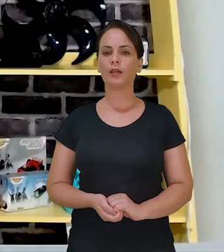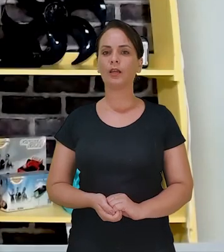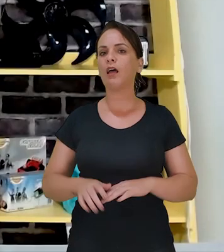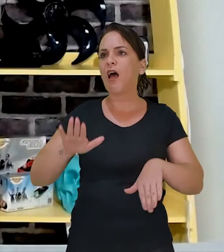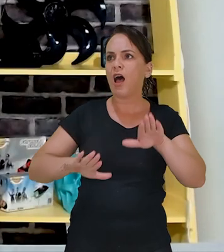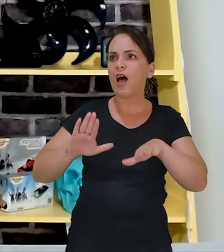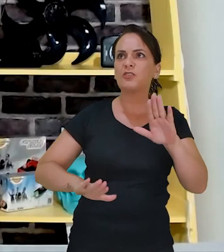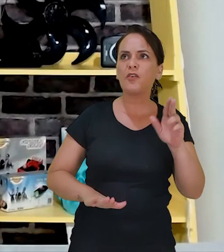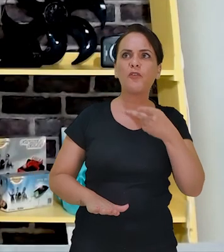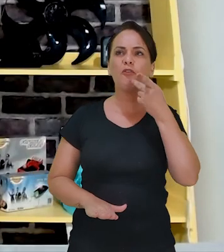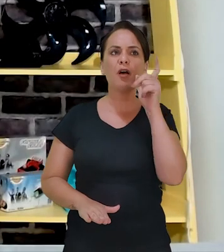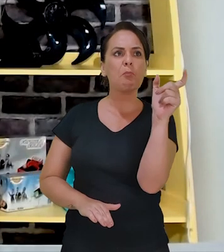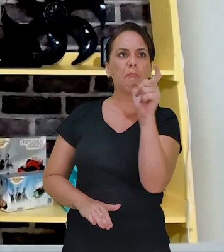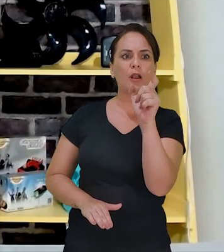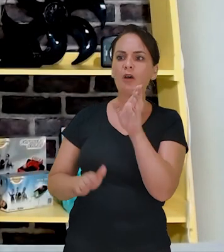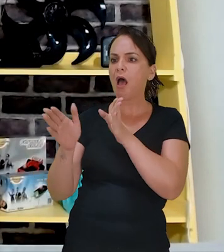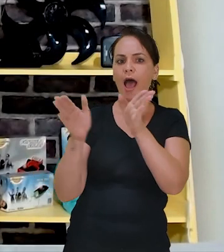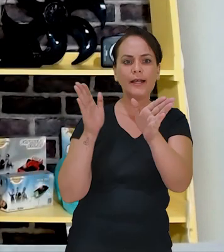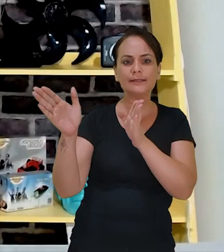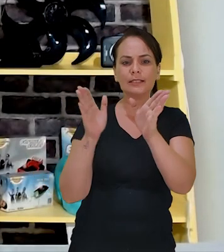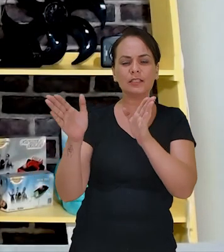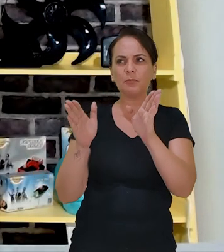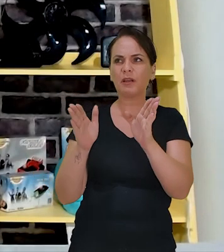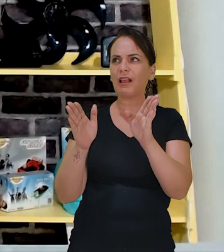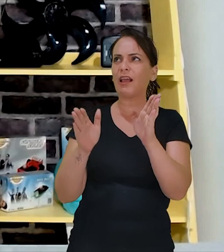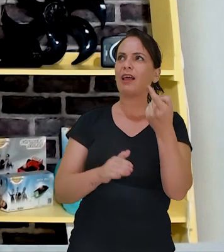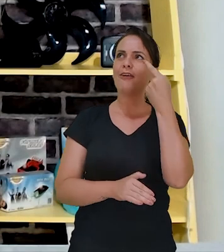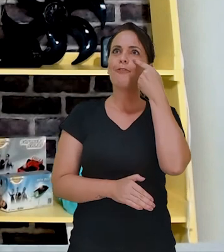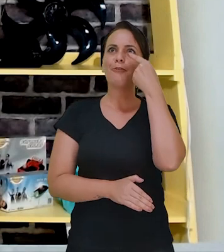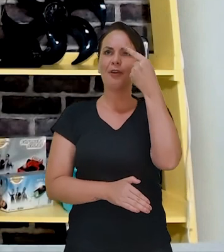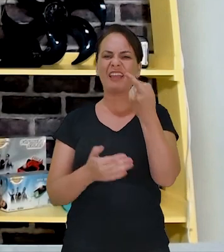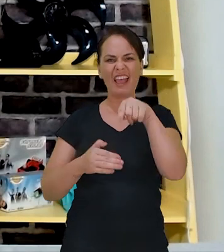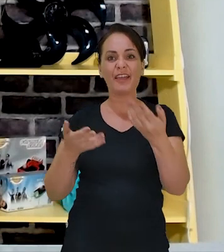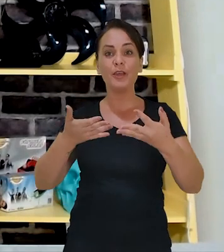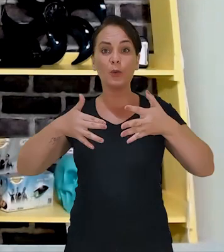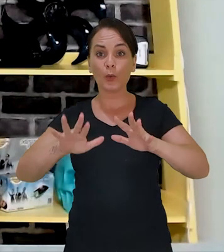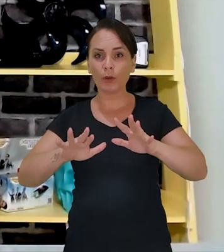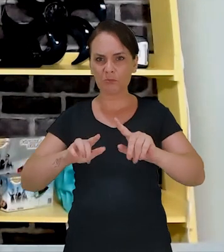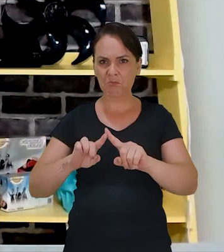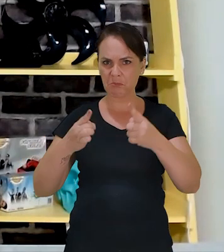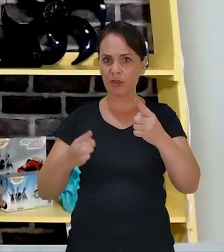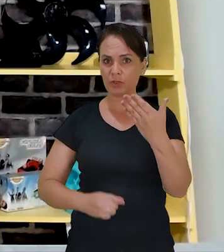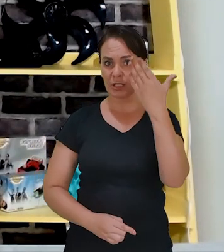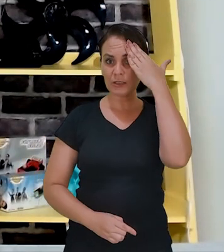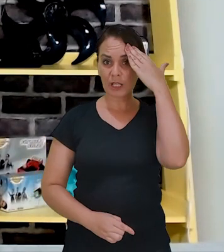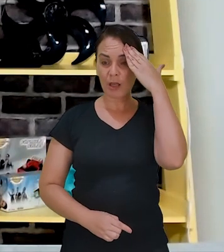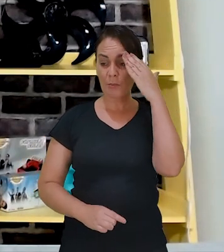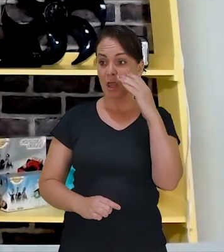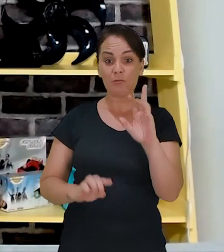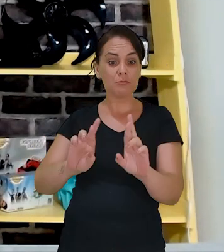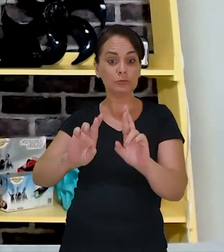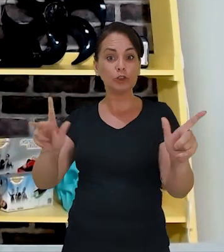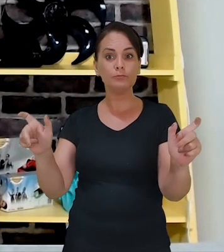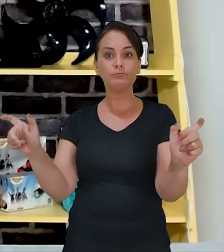Muitas vezes, quando falamos de acessibilidade, vem logo à nossa cabeça a palavra inclusão. Mas vocês sabiam